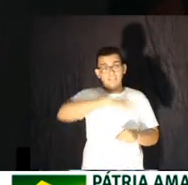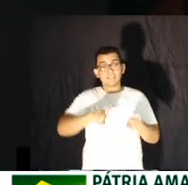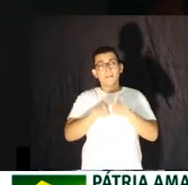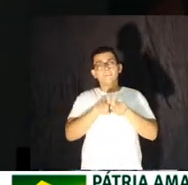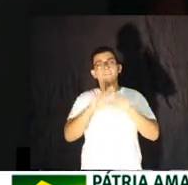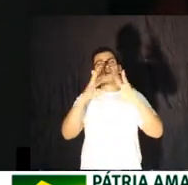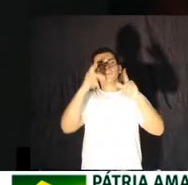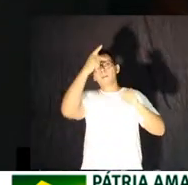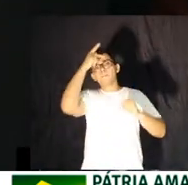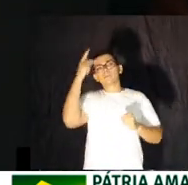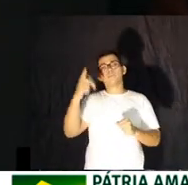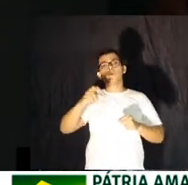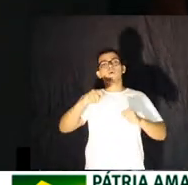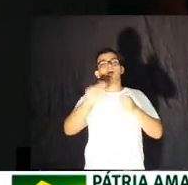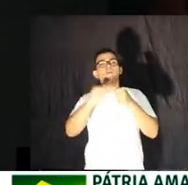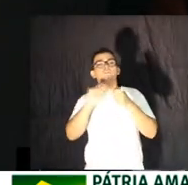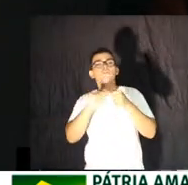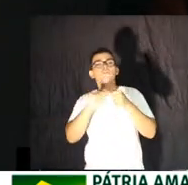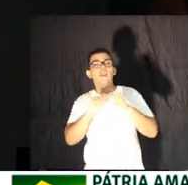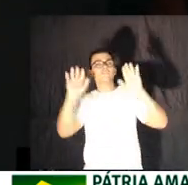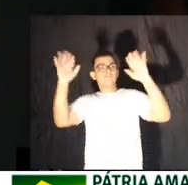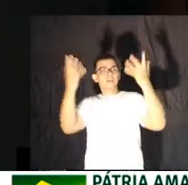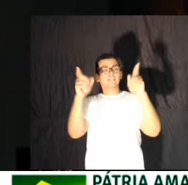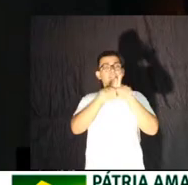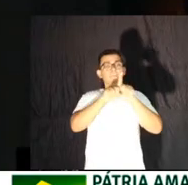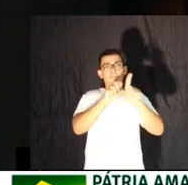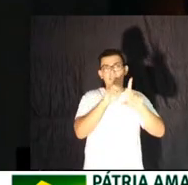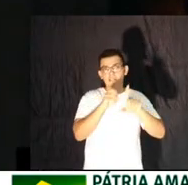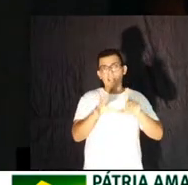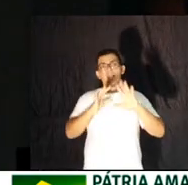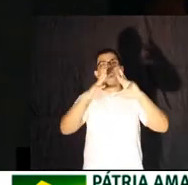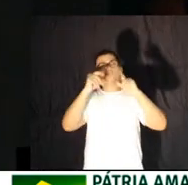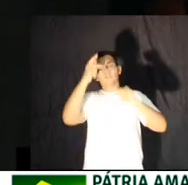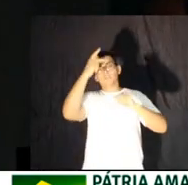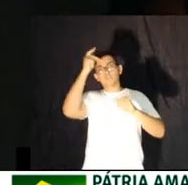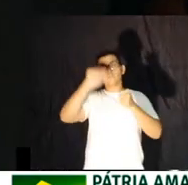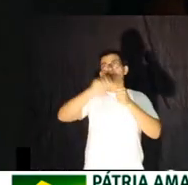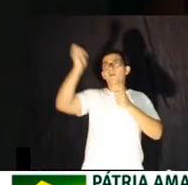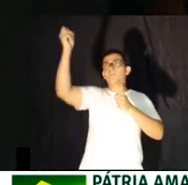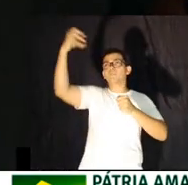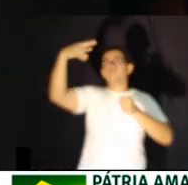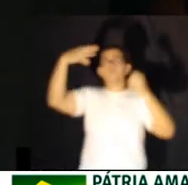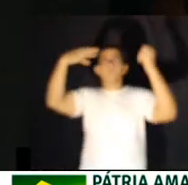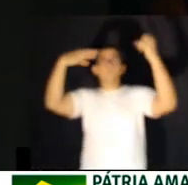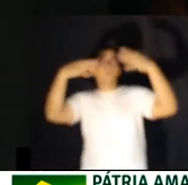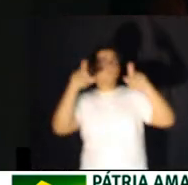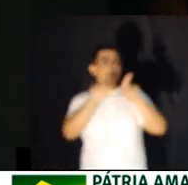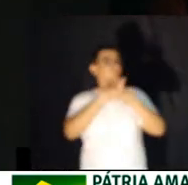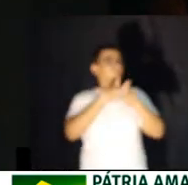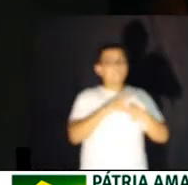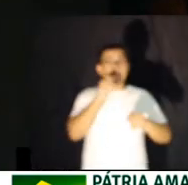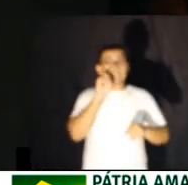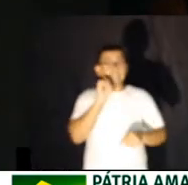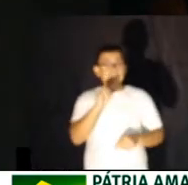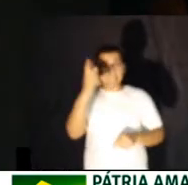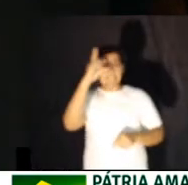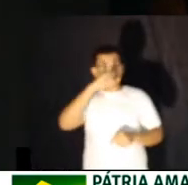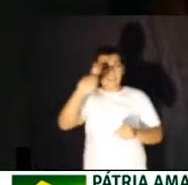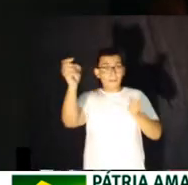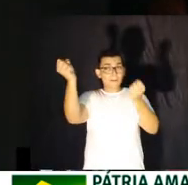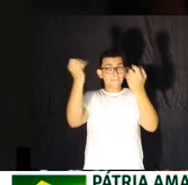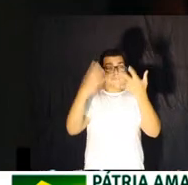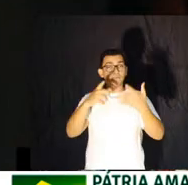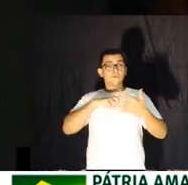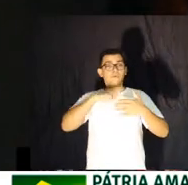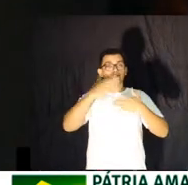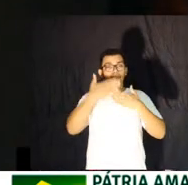com evento, iluminadores, galera de estrutura, todos vocês. Se Deus quiser, a gente vai estar escrevendo uma linda história daqui para frente, que seja